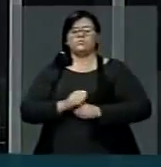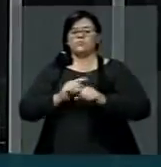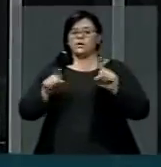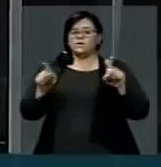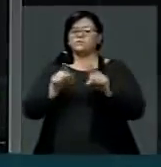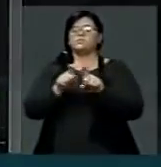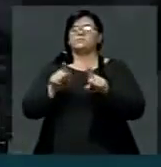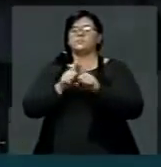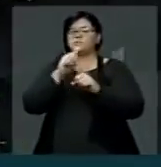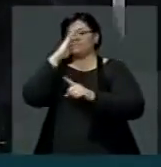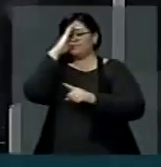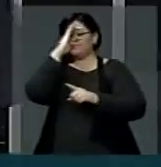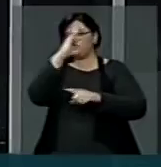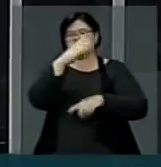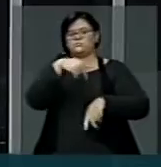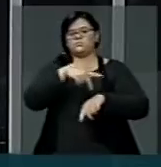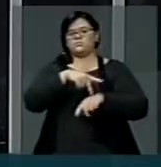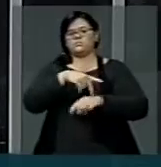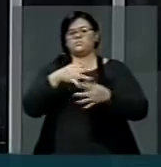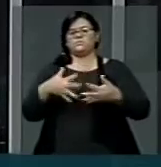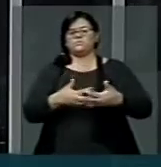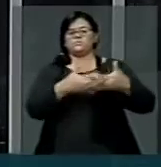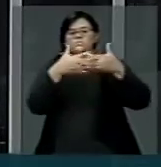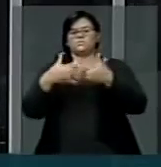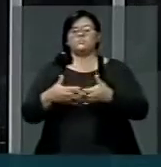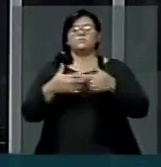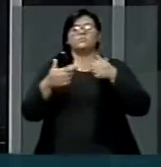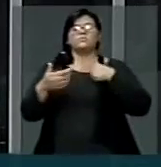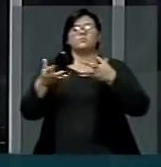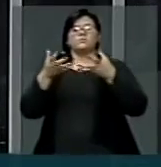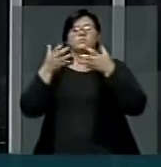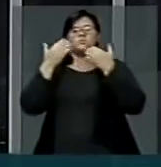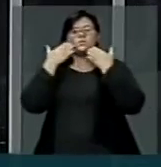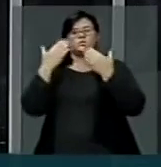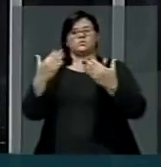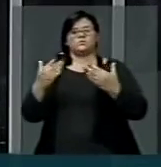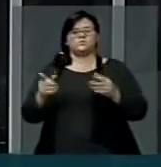Por isso quero aqui, senhor presidente, agradecer também...